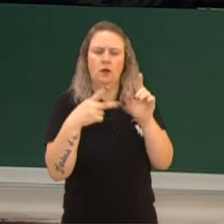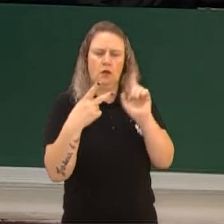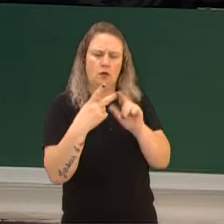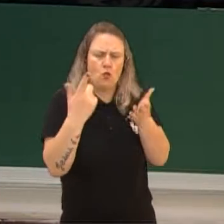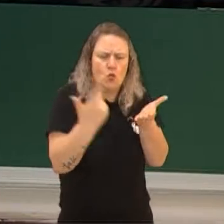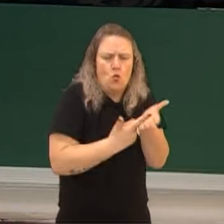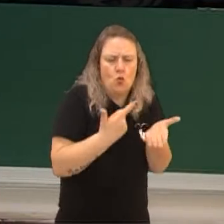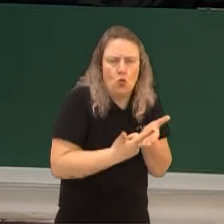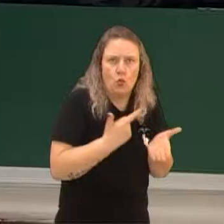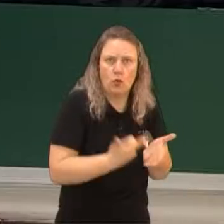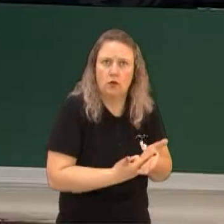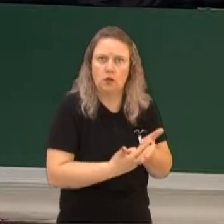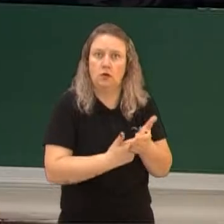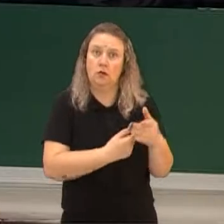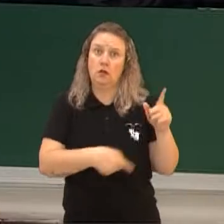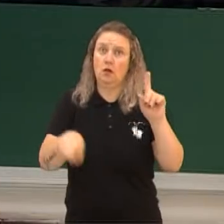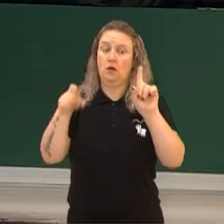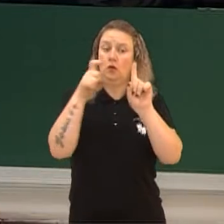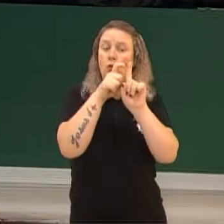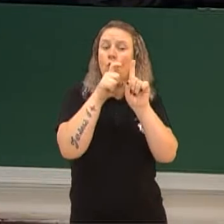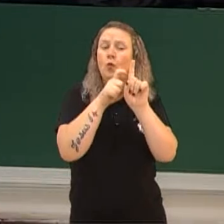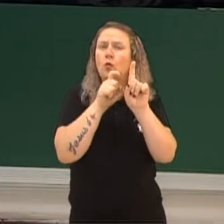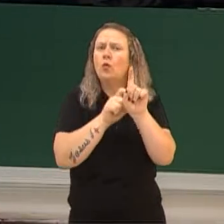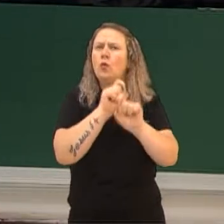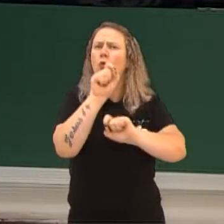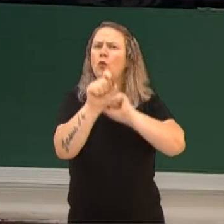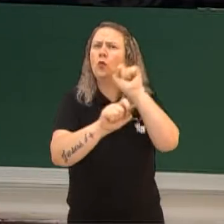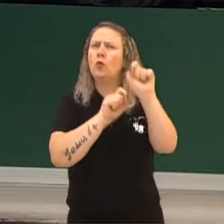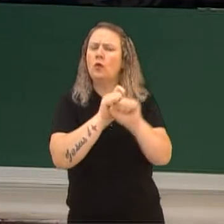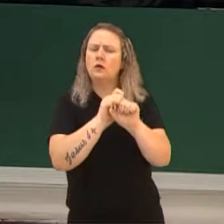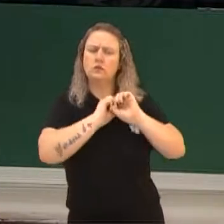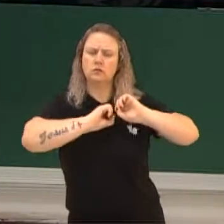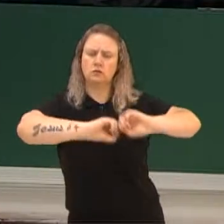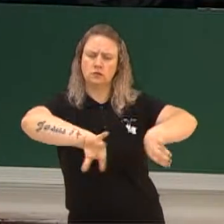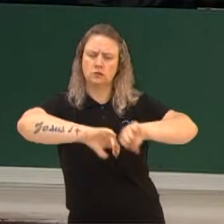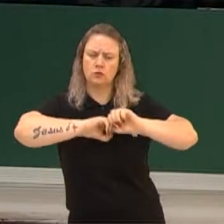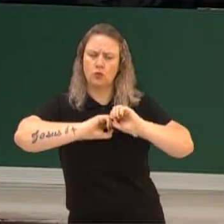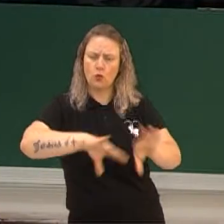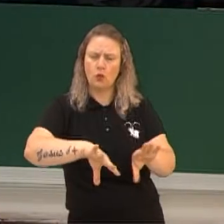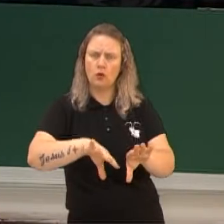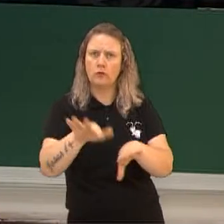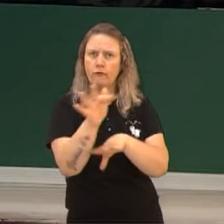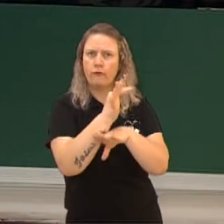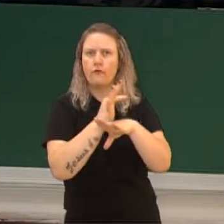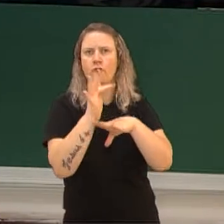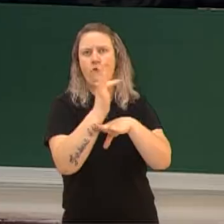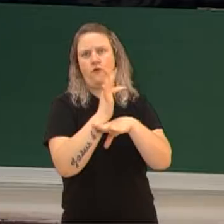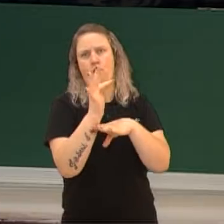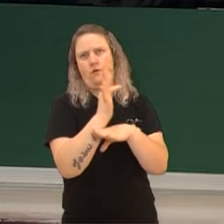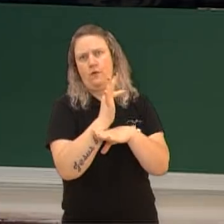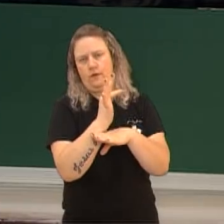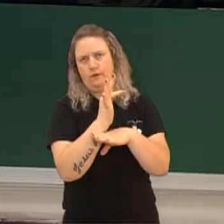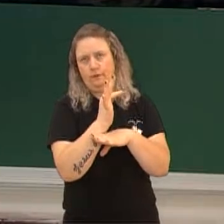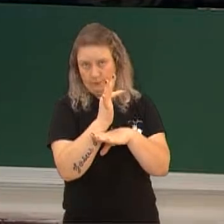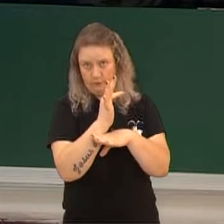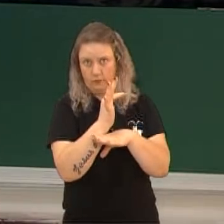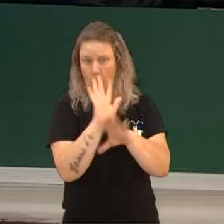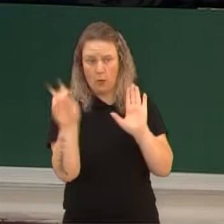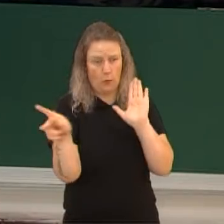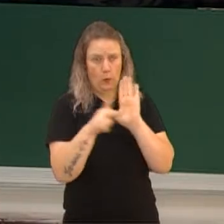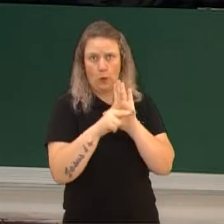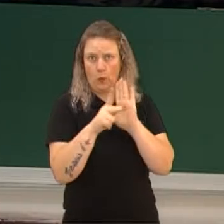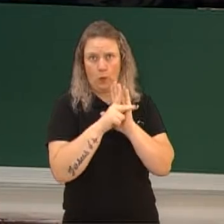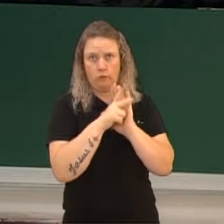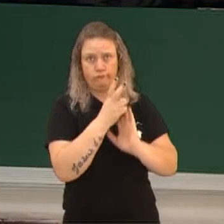livros. Então, é um tipo de ensino formal. Nós podemos chamar assim de ensino da